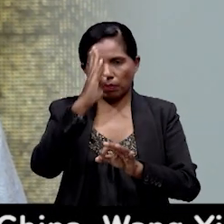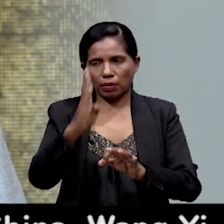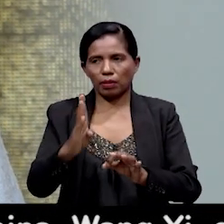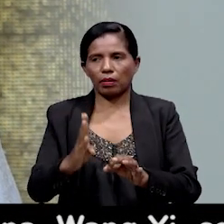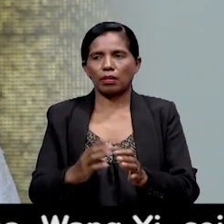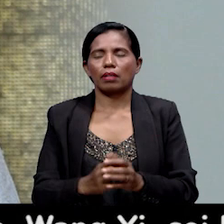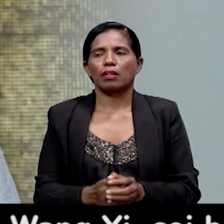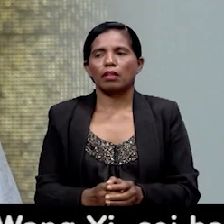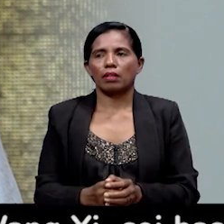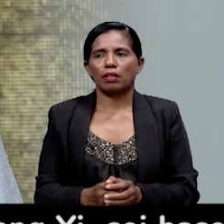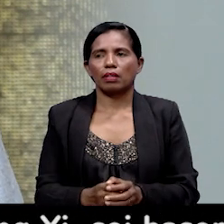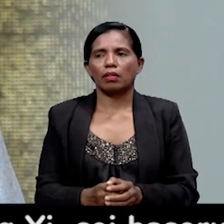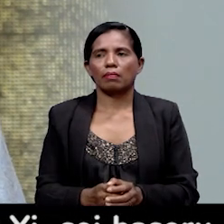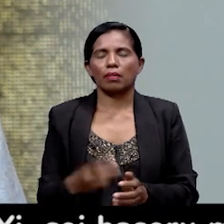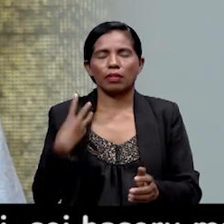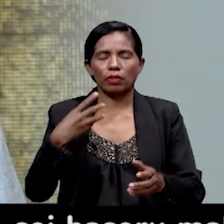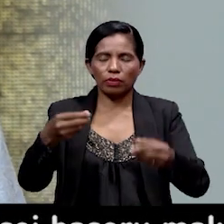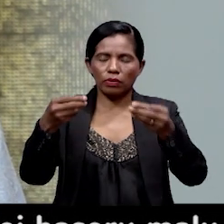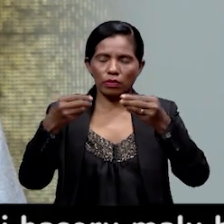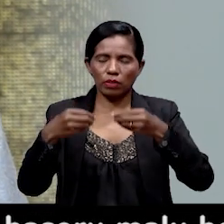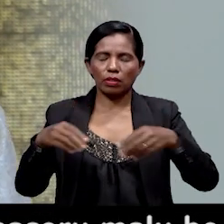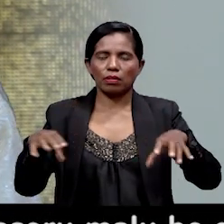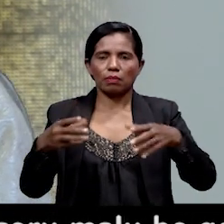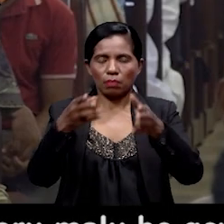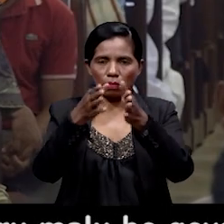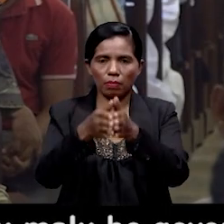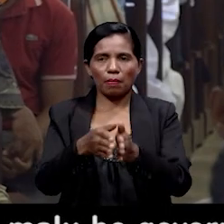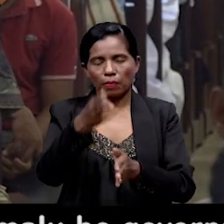para ainda, missão da Maroma, entrega para ainda.